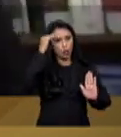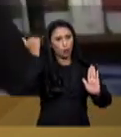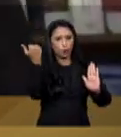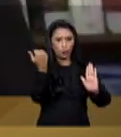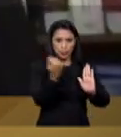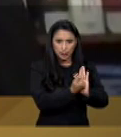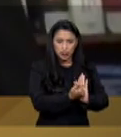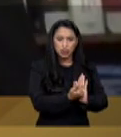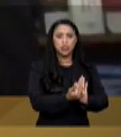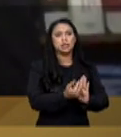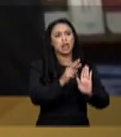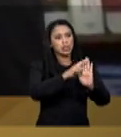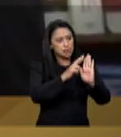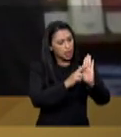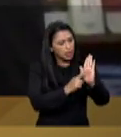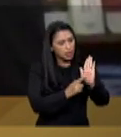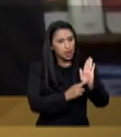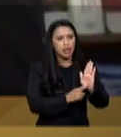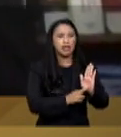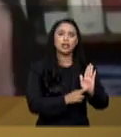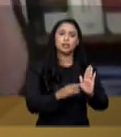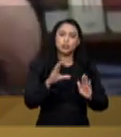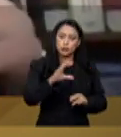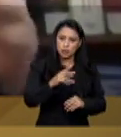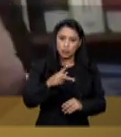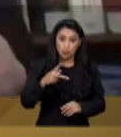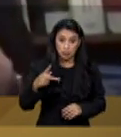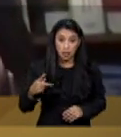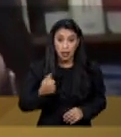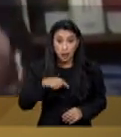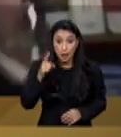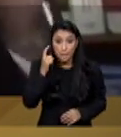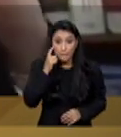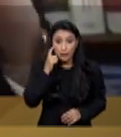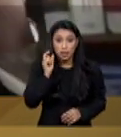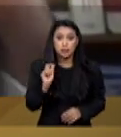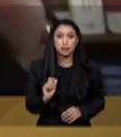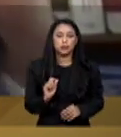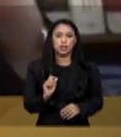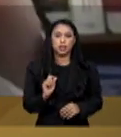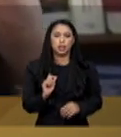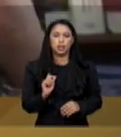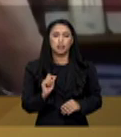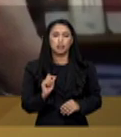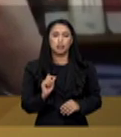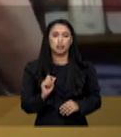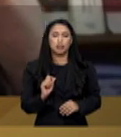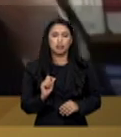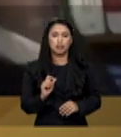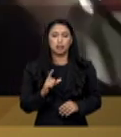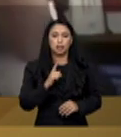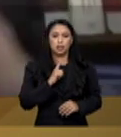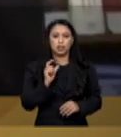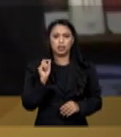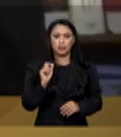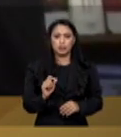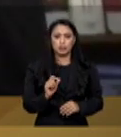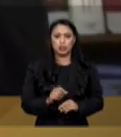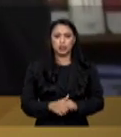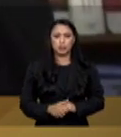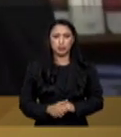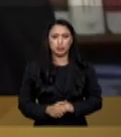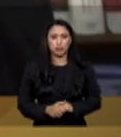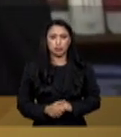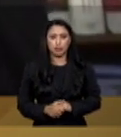pugna pelo cumprimento das regras do Código de Processo Penal. Eu penso que, por uma questão de paridade de armas, aquilo que os alemães chamam